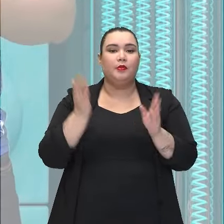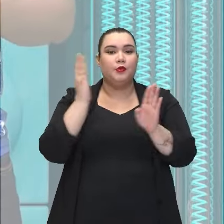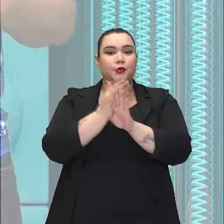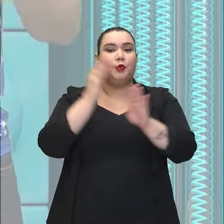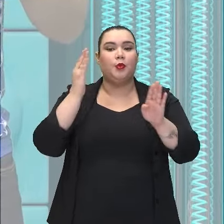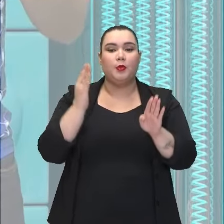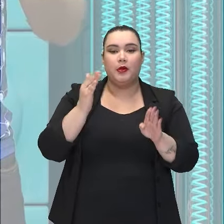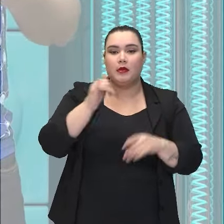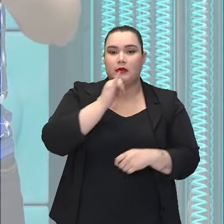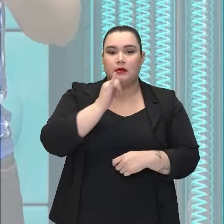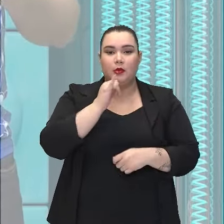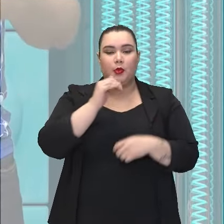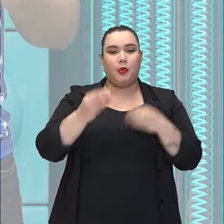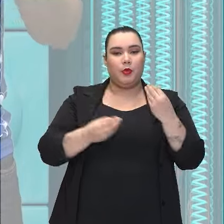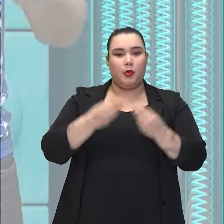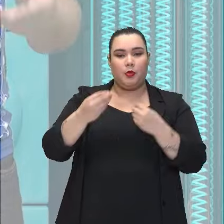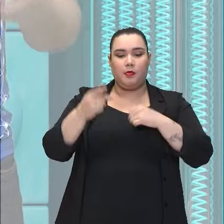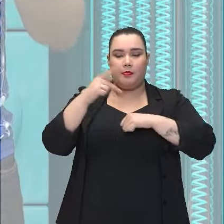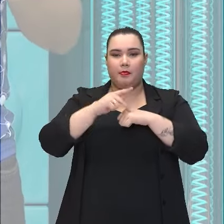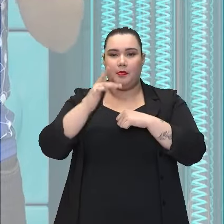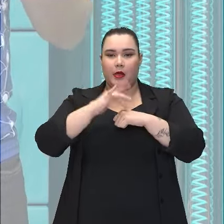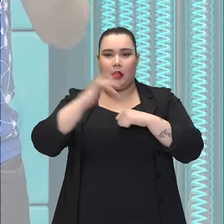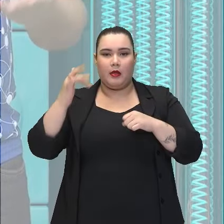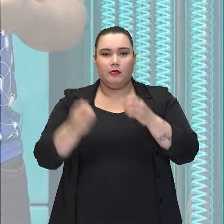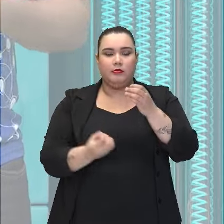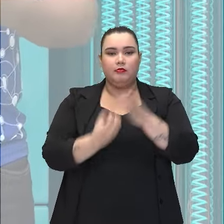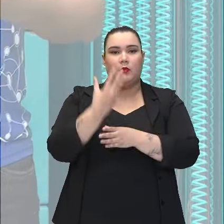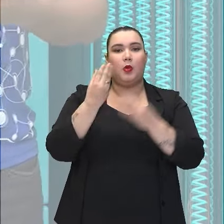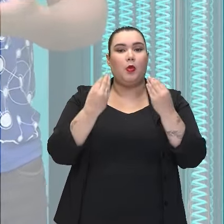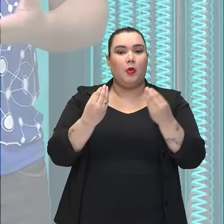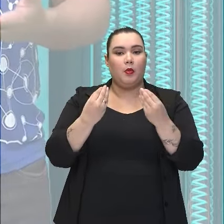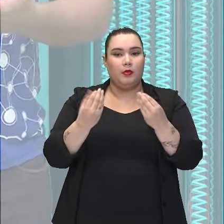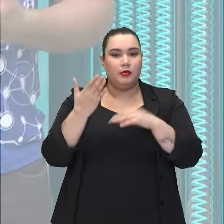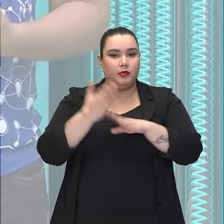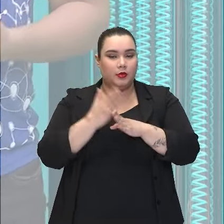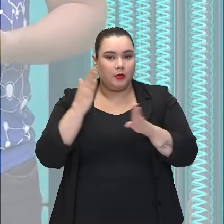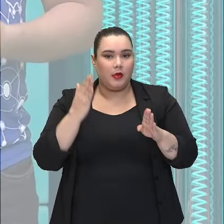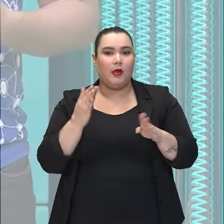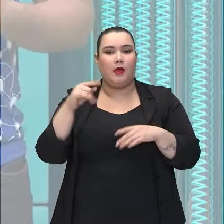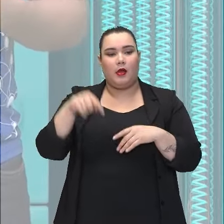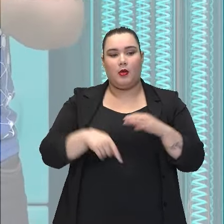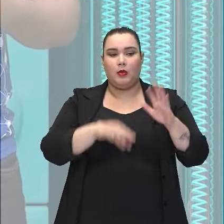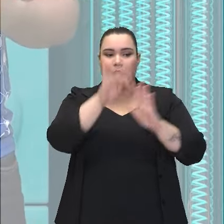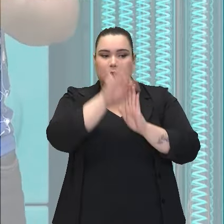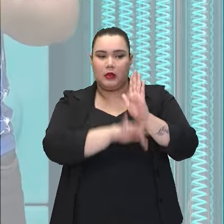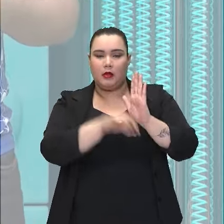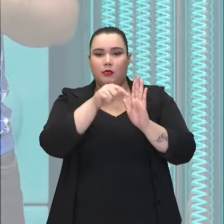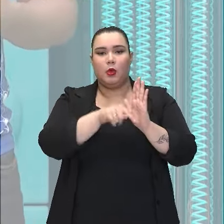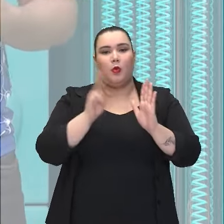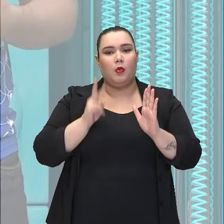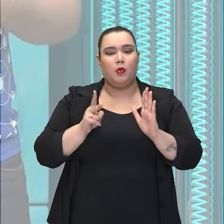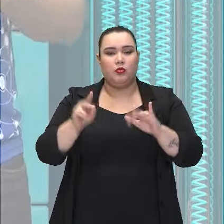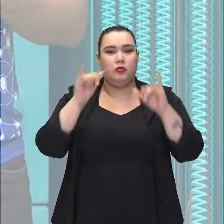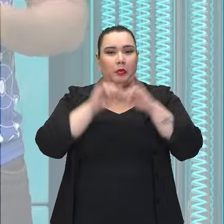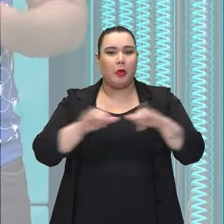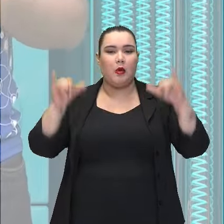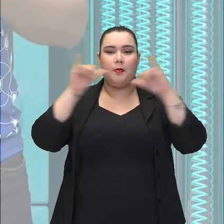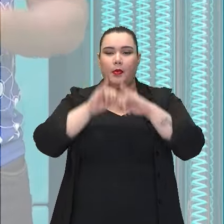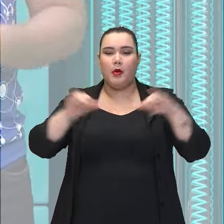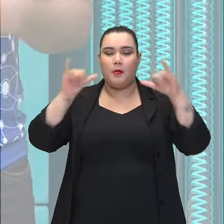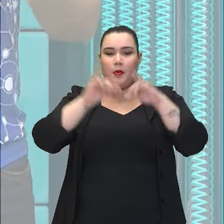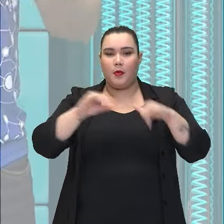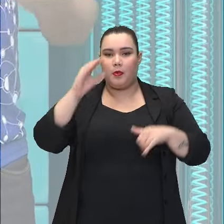por exemplo, de como os diamantes surgiram. Como nós ficamos sabendo? Por meio desses textos que continuam propagando o